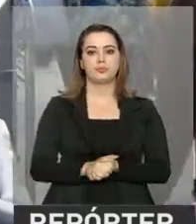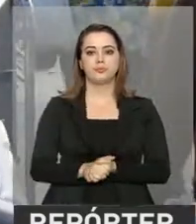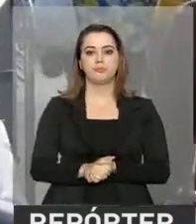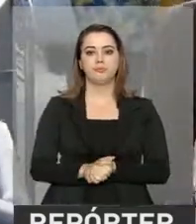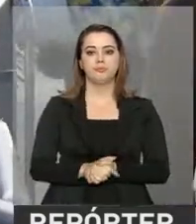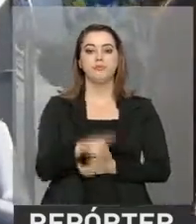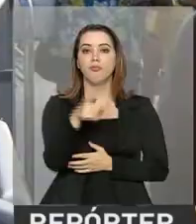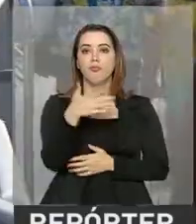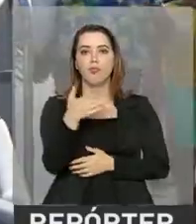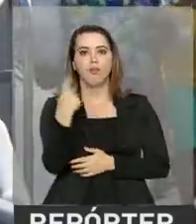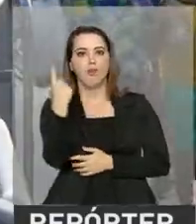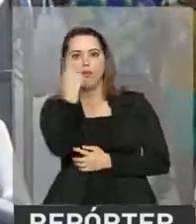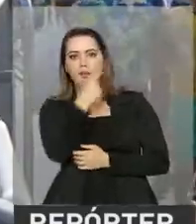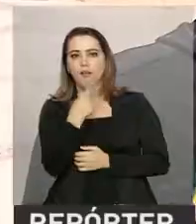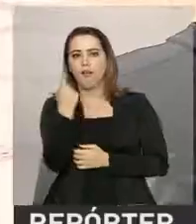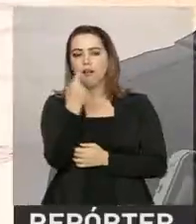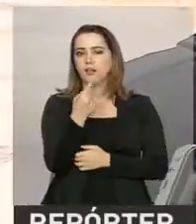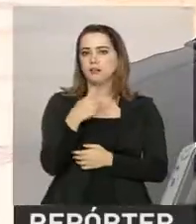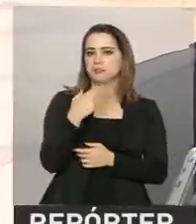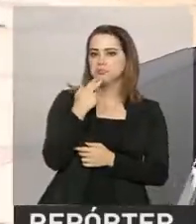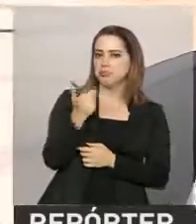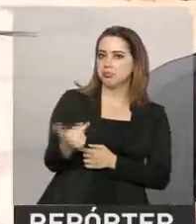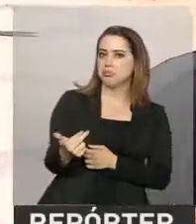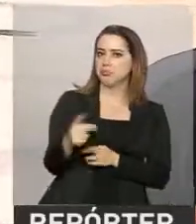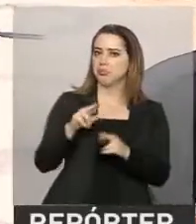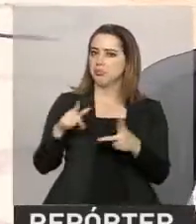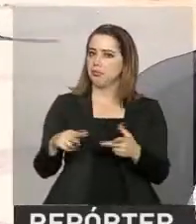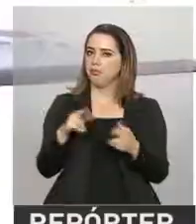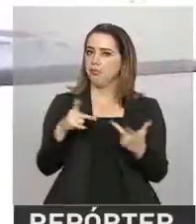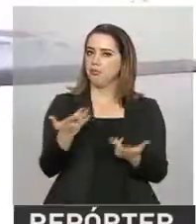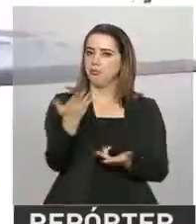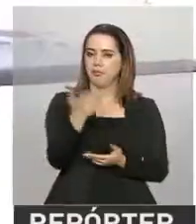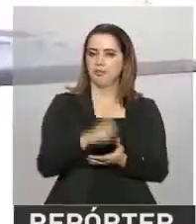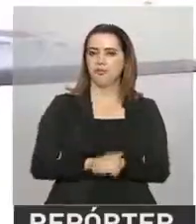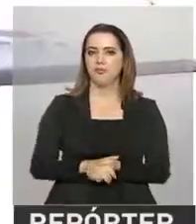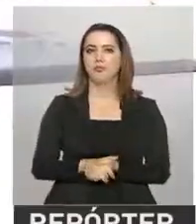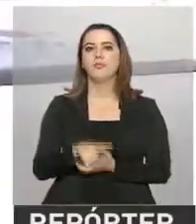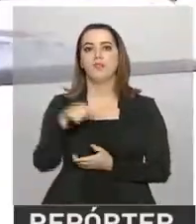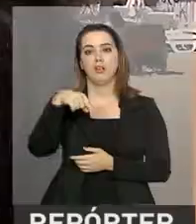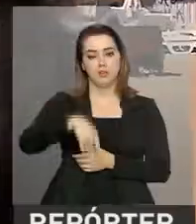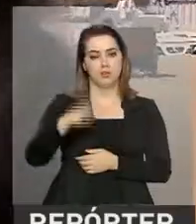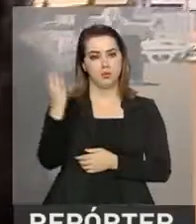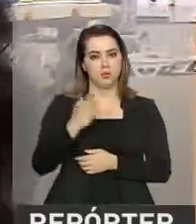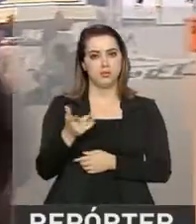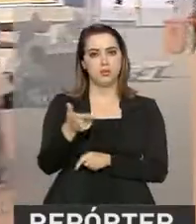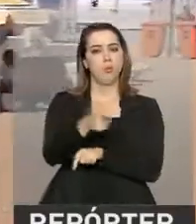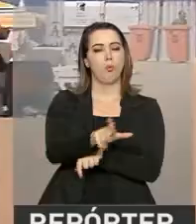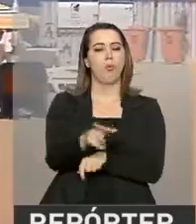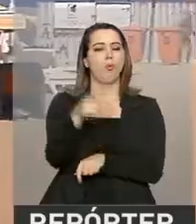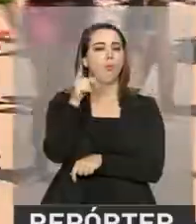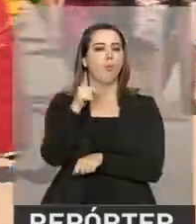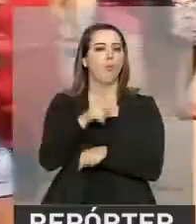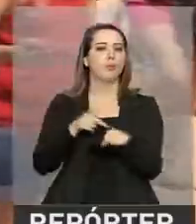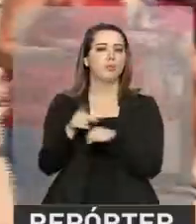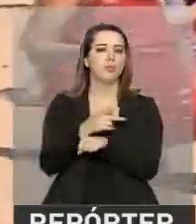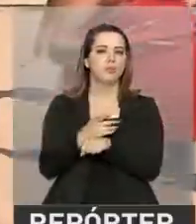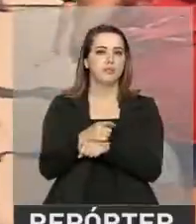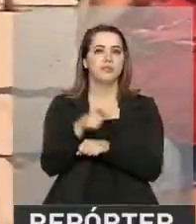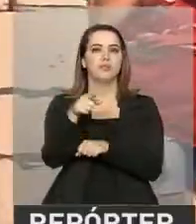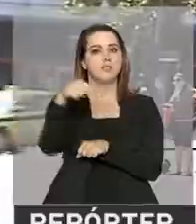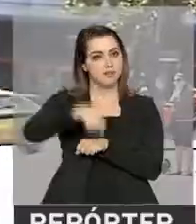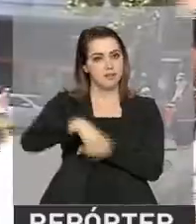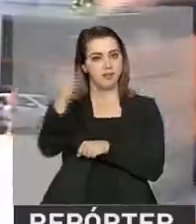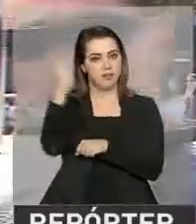Caras, sotaques e idiomas. I came from Japan. De Jaguaribe, no Ceará. I'm from Atlanta, Georgia. Belém, do